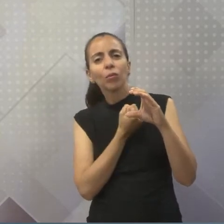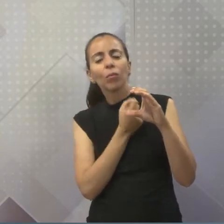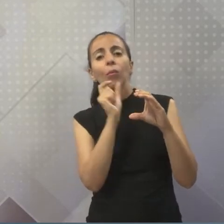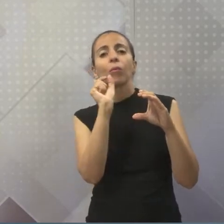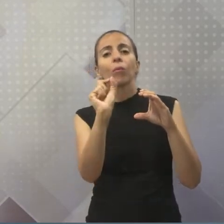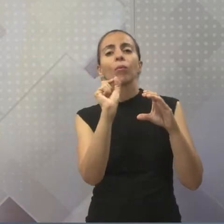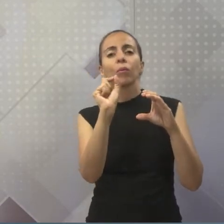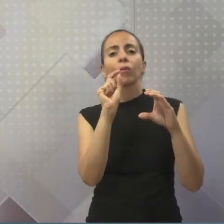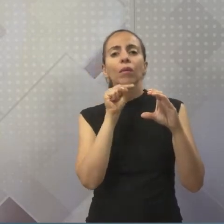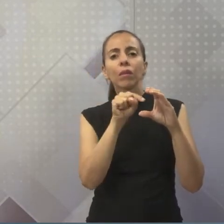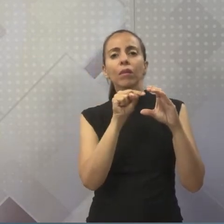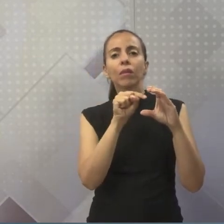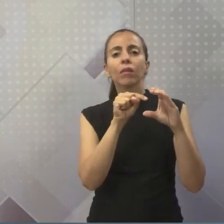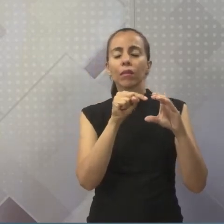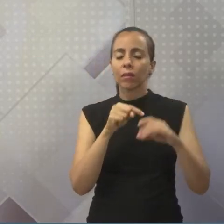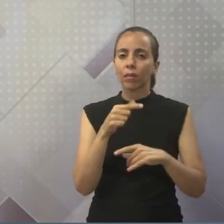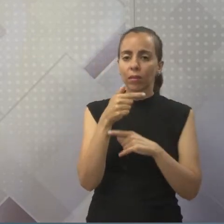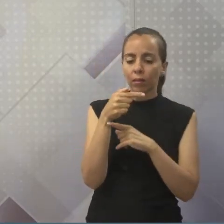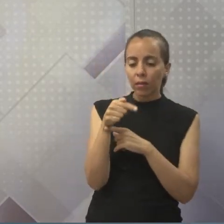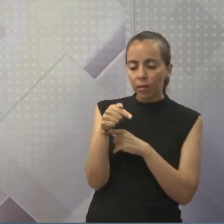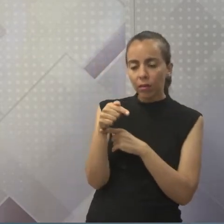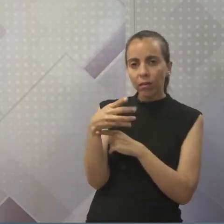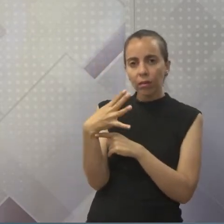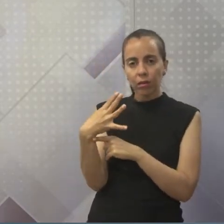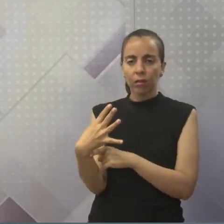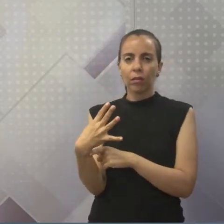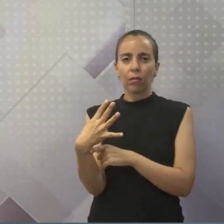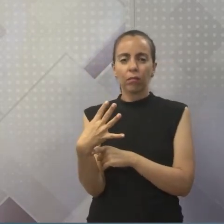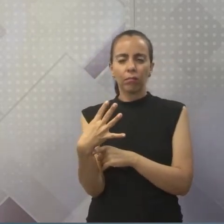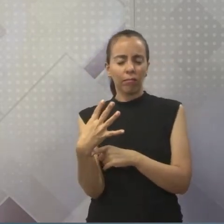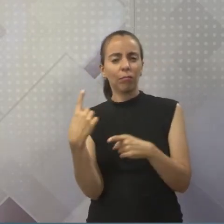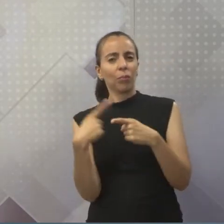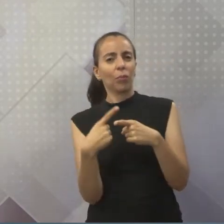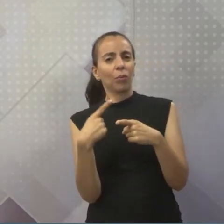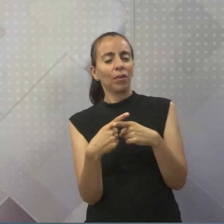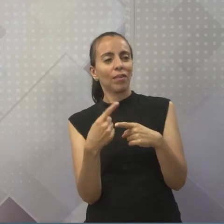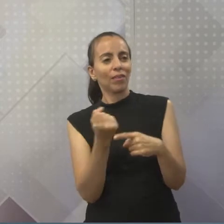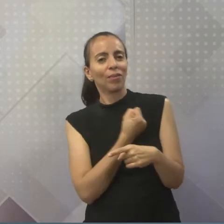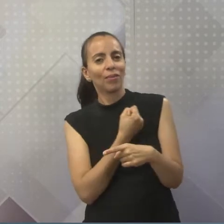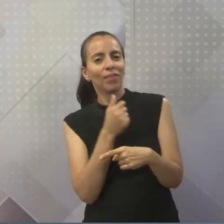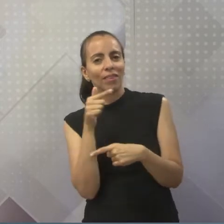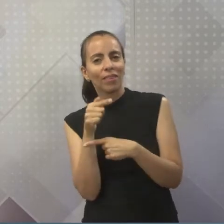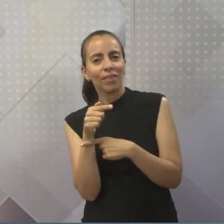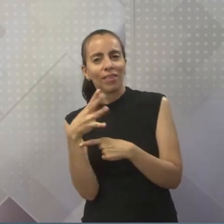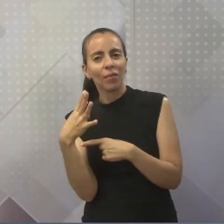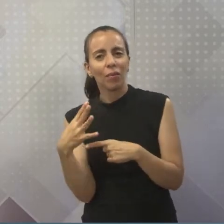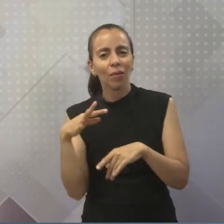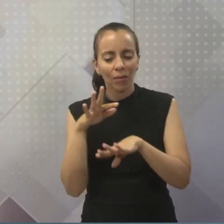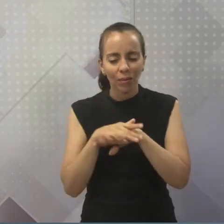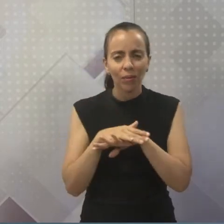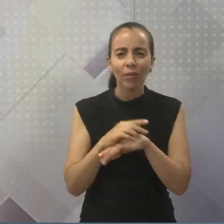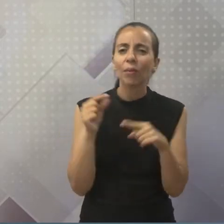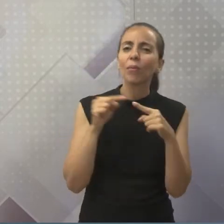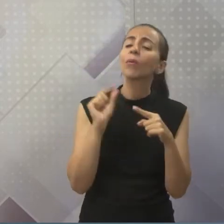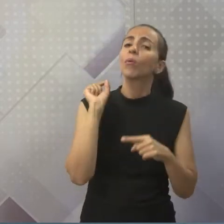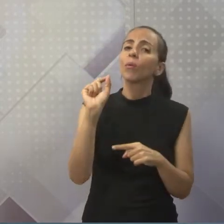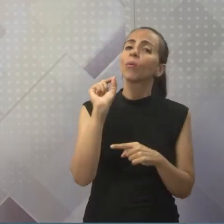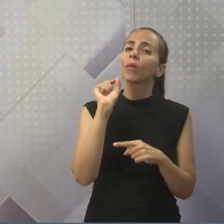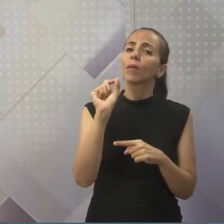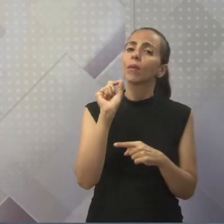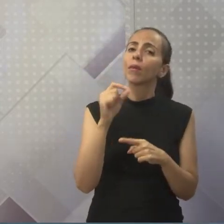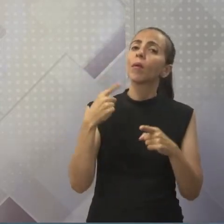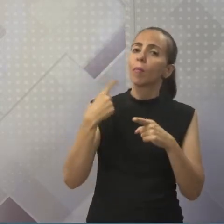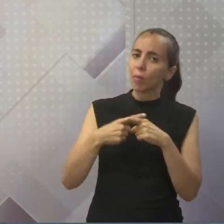aí, um número que é o 74. Mas por quê? O que é que isso tem a ver com o daltonismo, professor? O daltonismo é uma